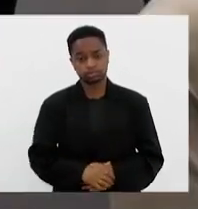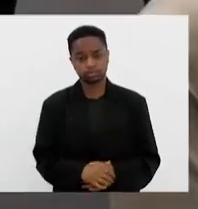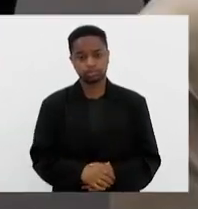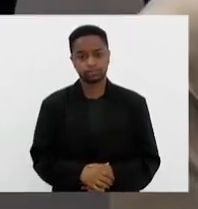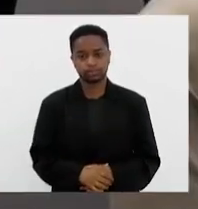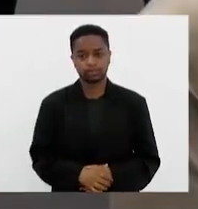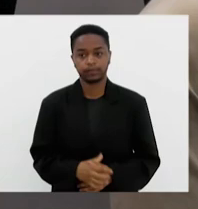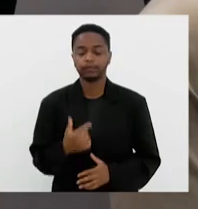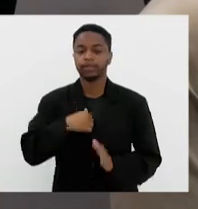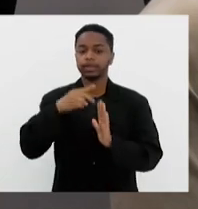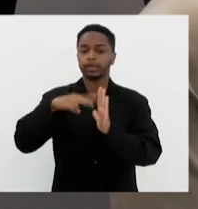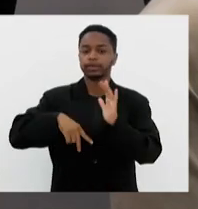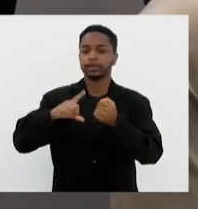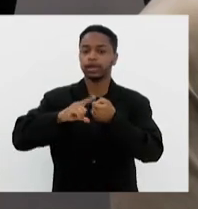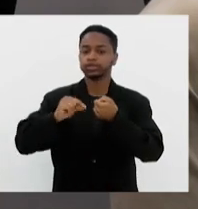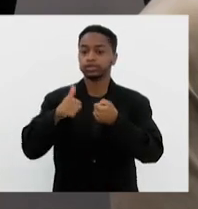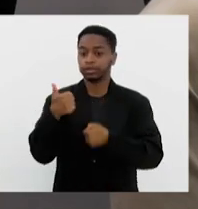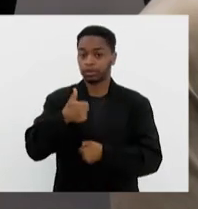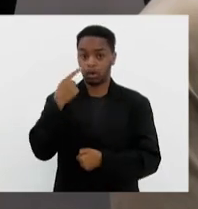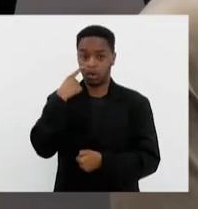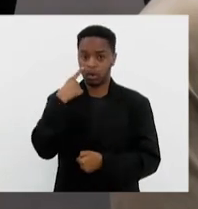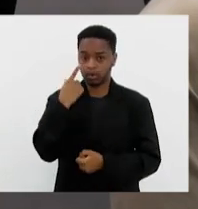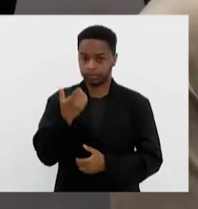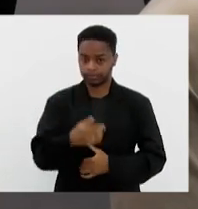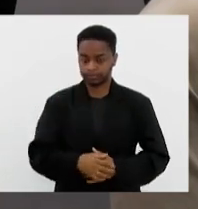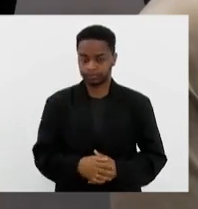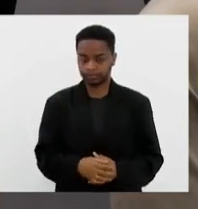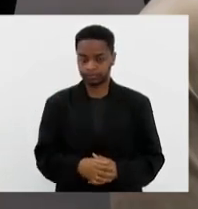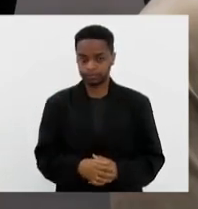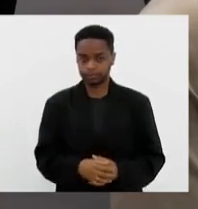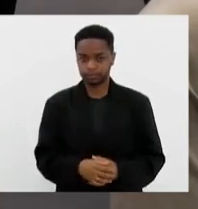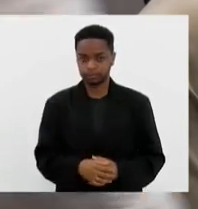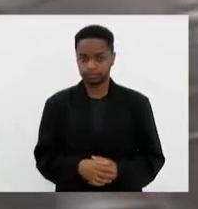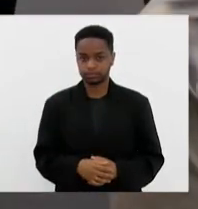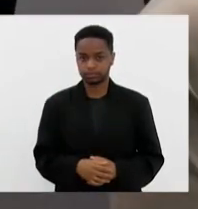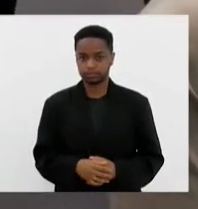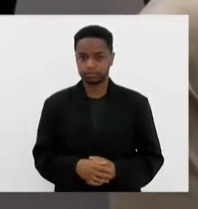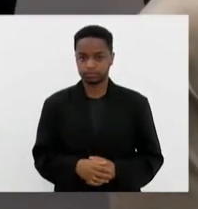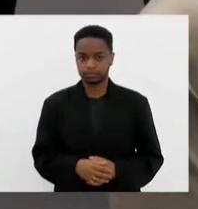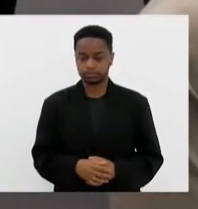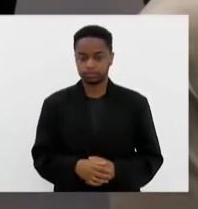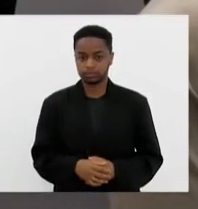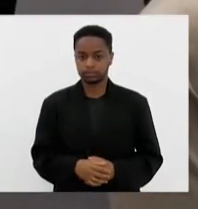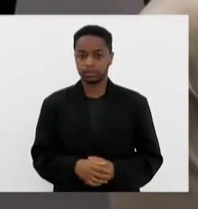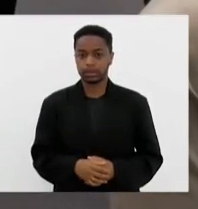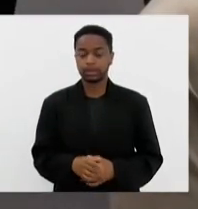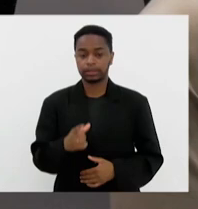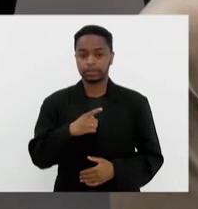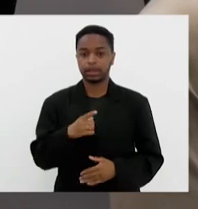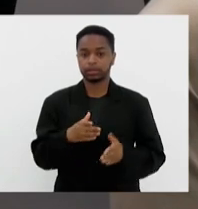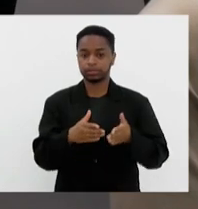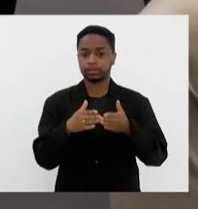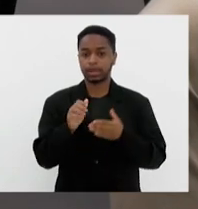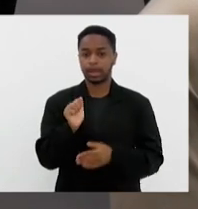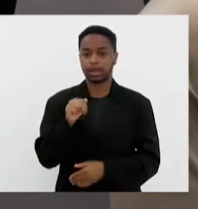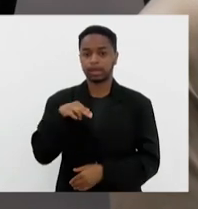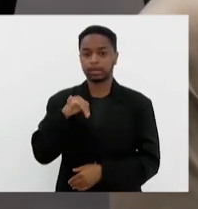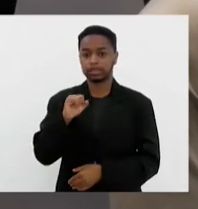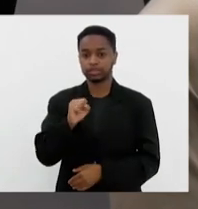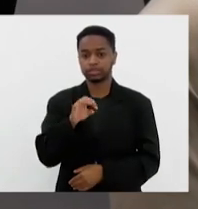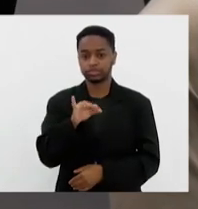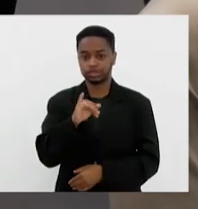eu só ler o artigo 1º. Olha só o que está escrito no artigo 1º. Ficam anistiados para efeito de